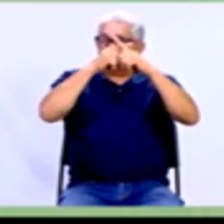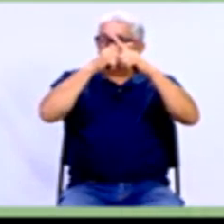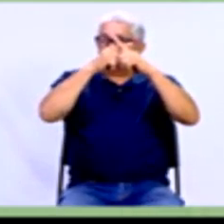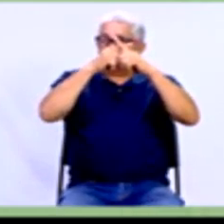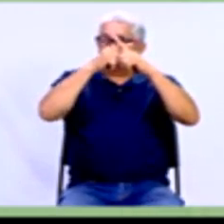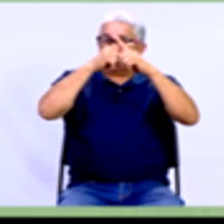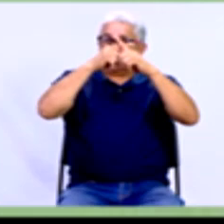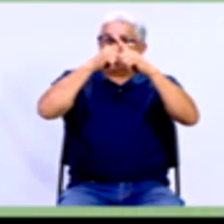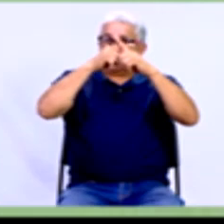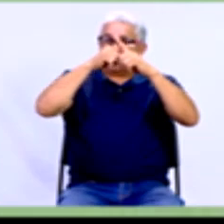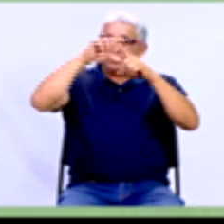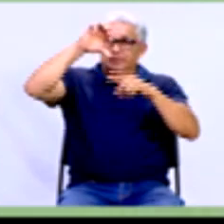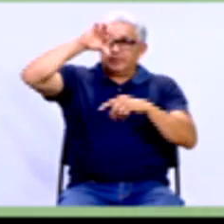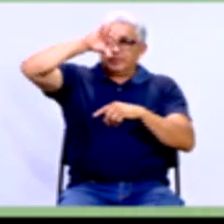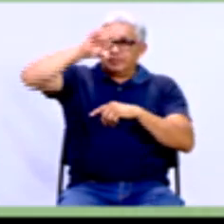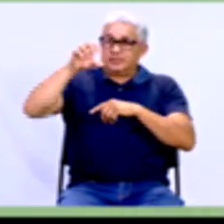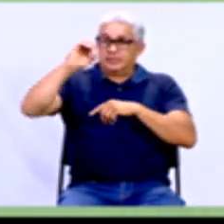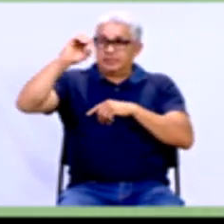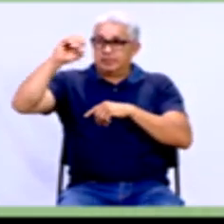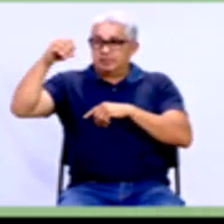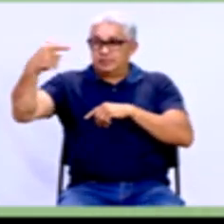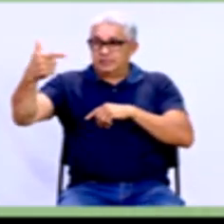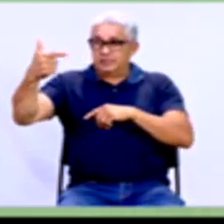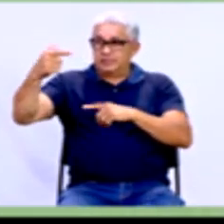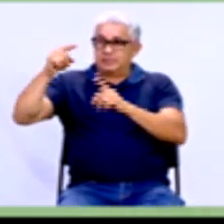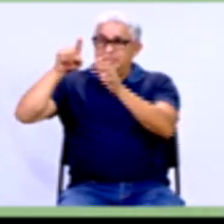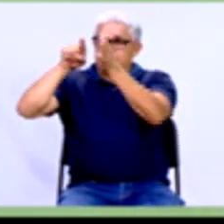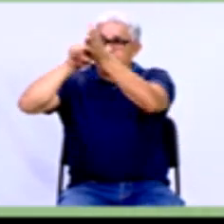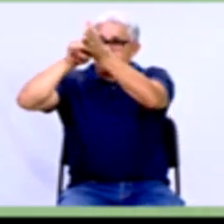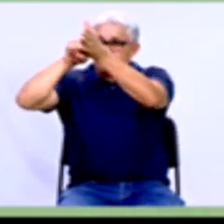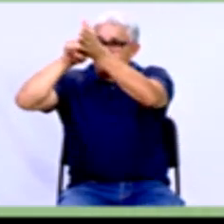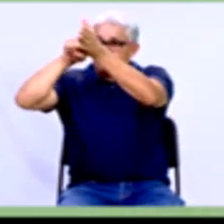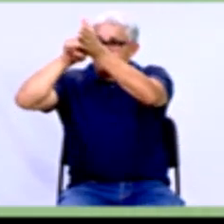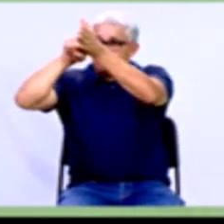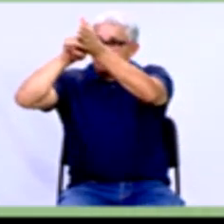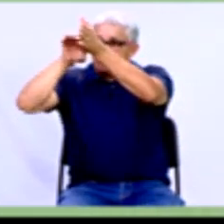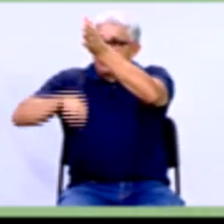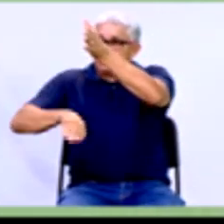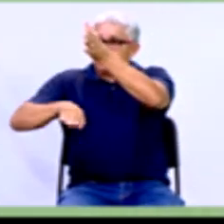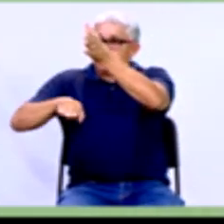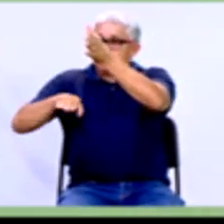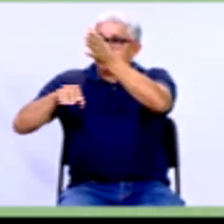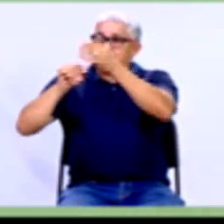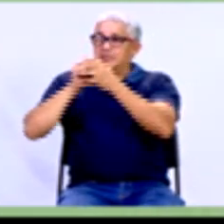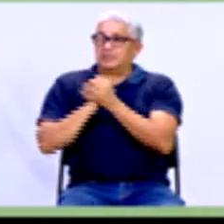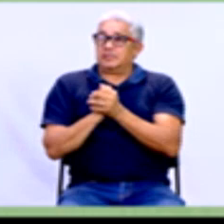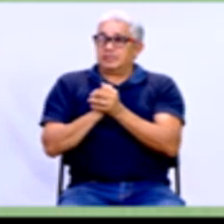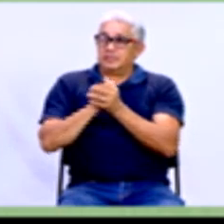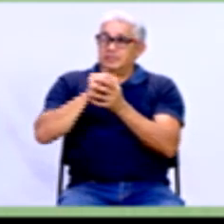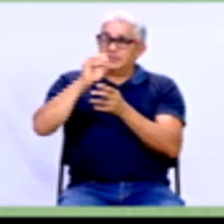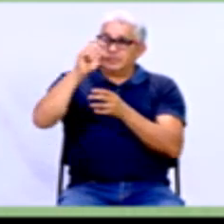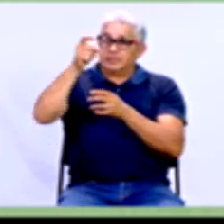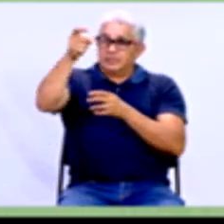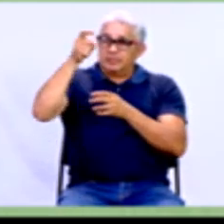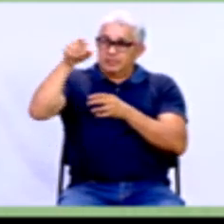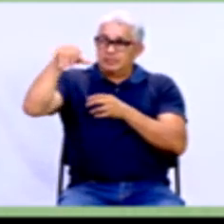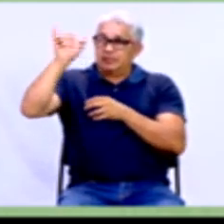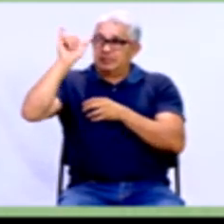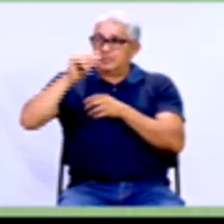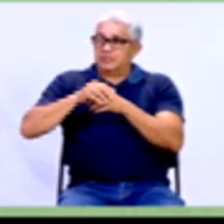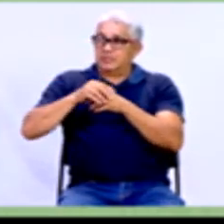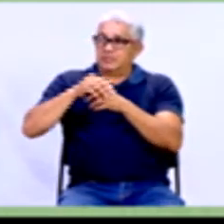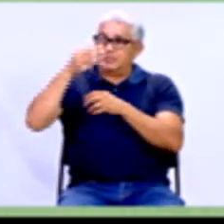vezes 9.002, menos total de x vezes total de y. O total de